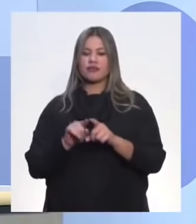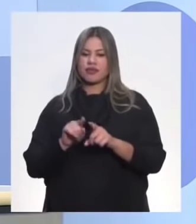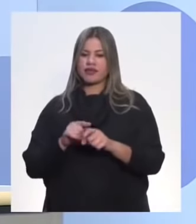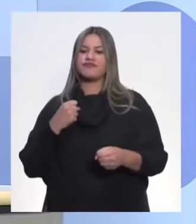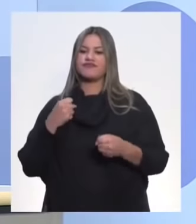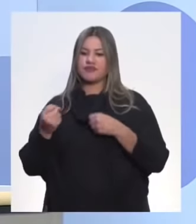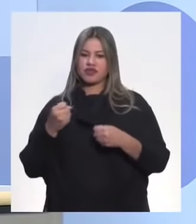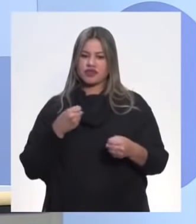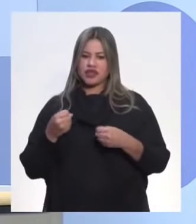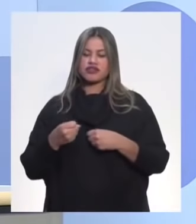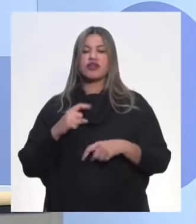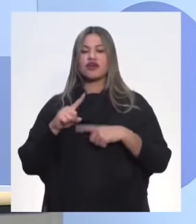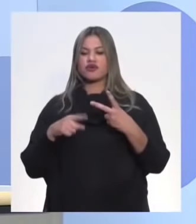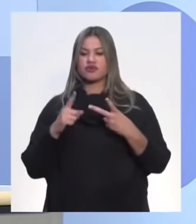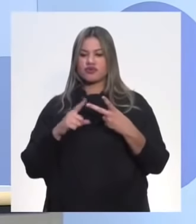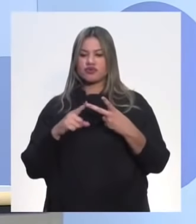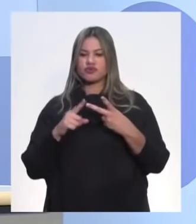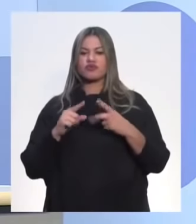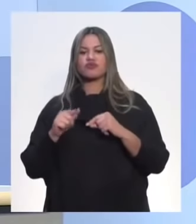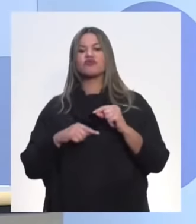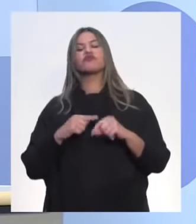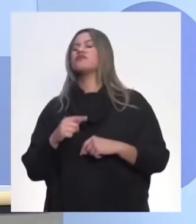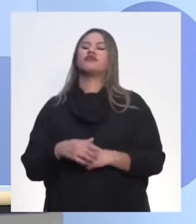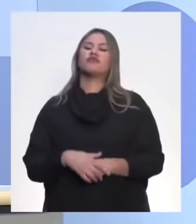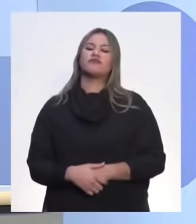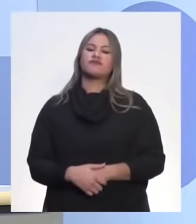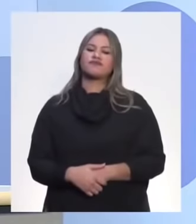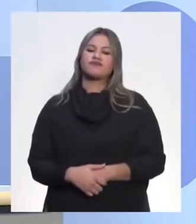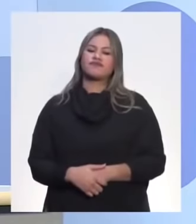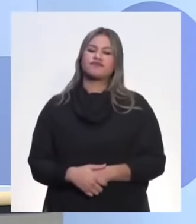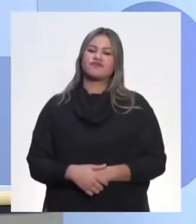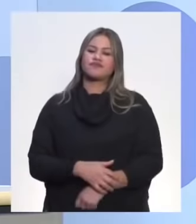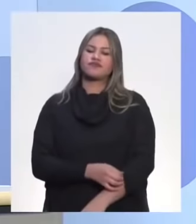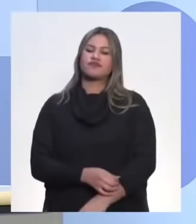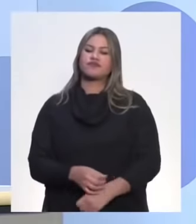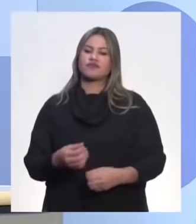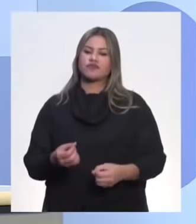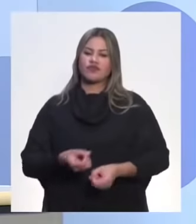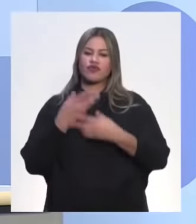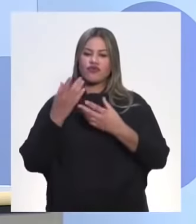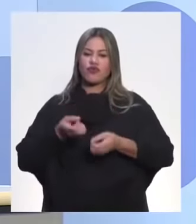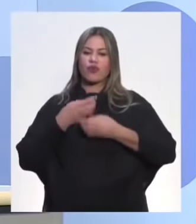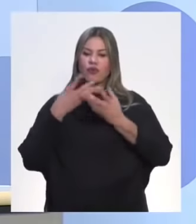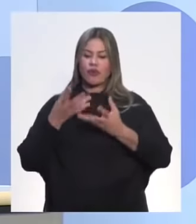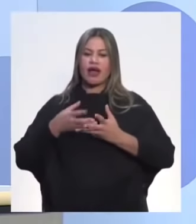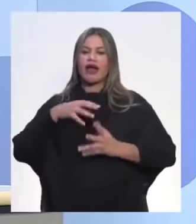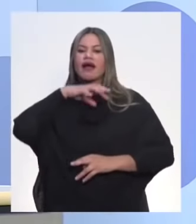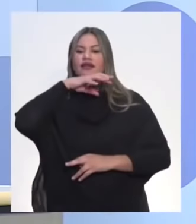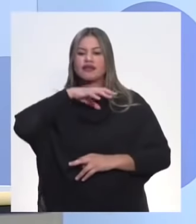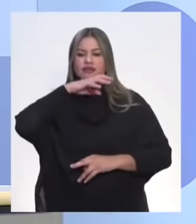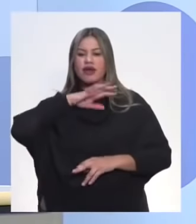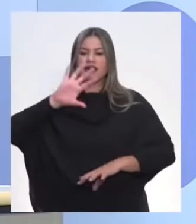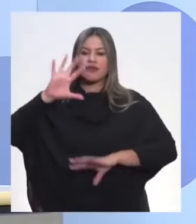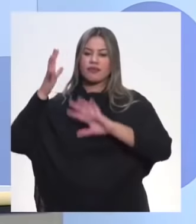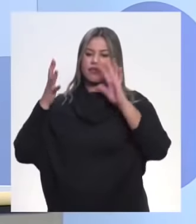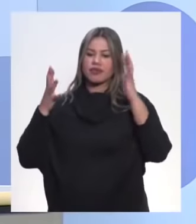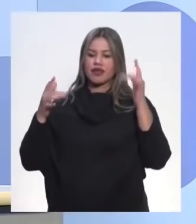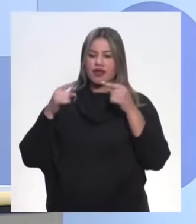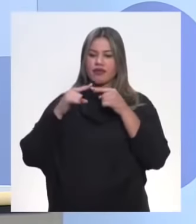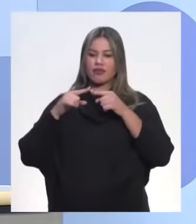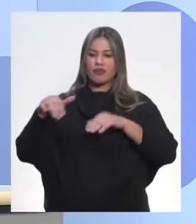já leio a dele e vou lendo os outros. E ele colocou que é informar que os animais e as plantas estão aparecendo nas